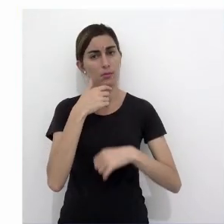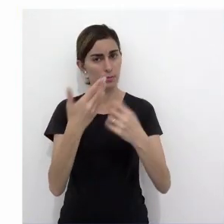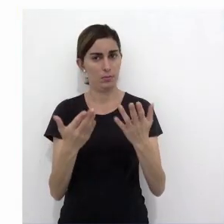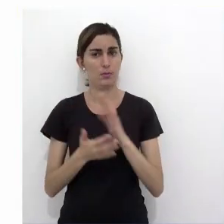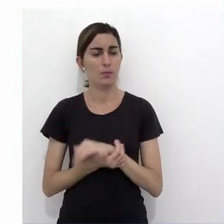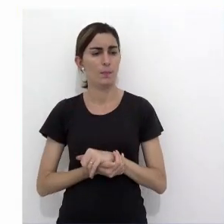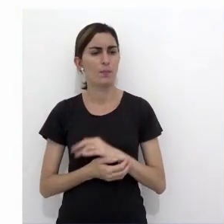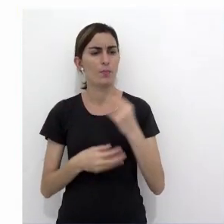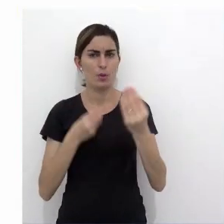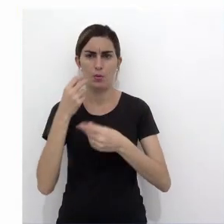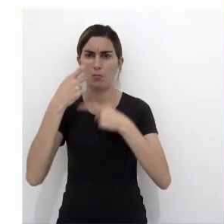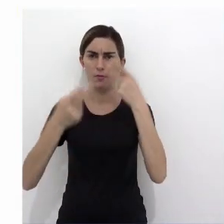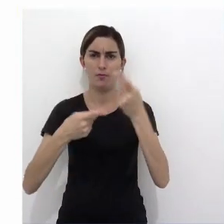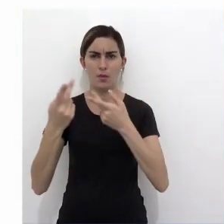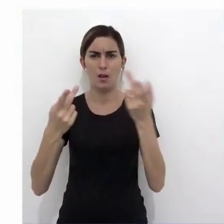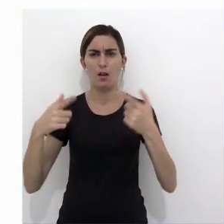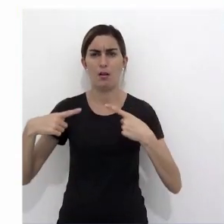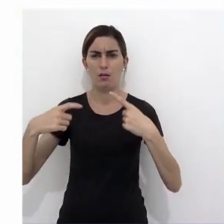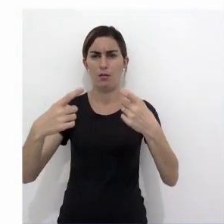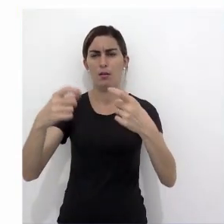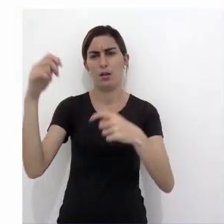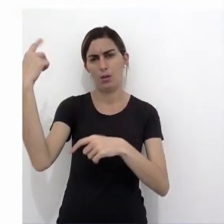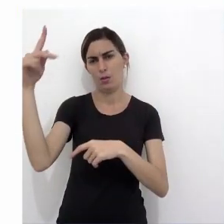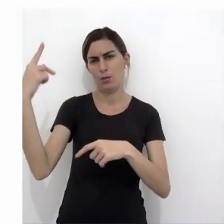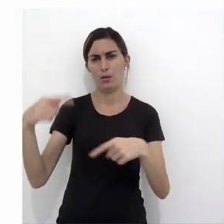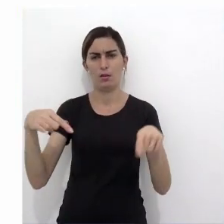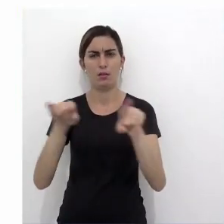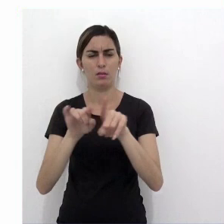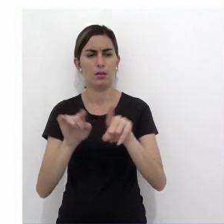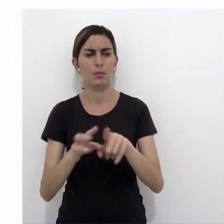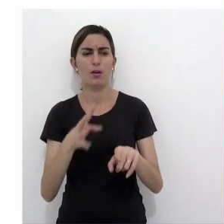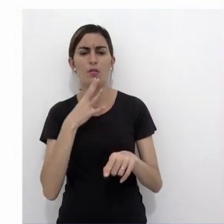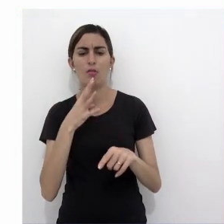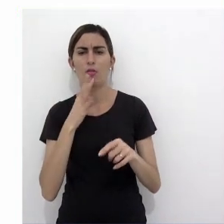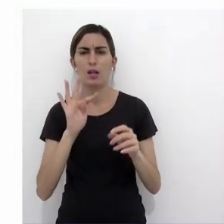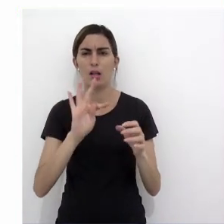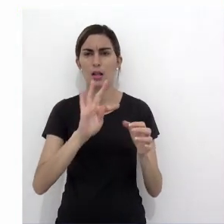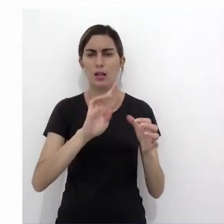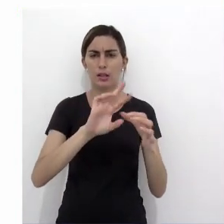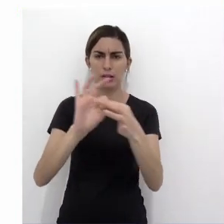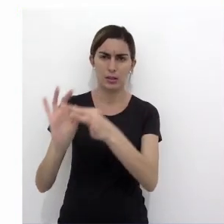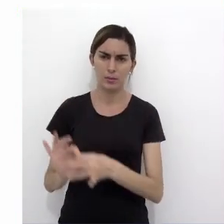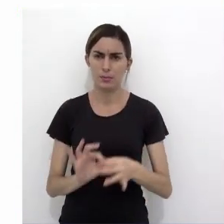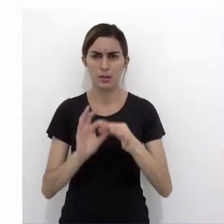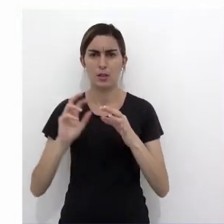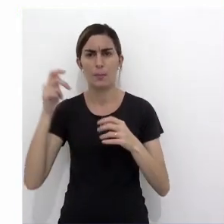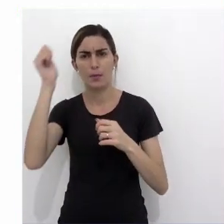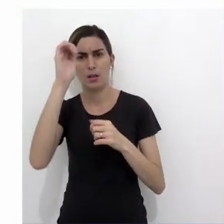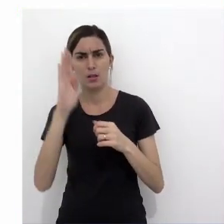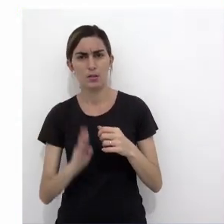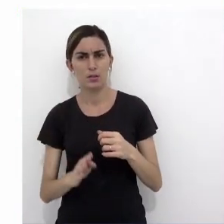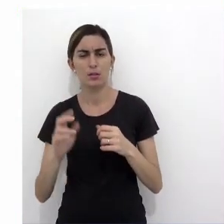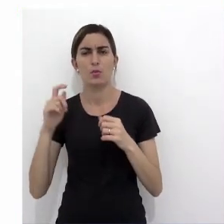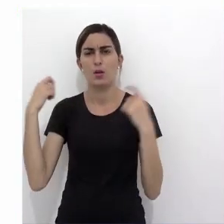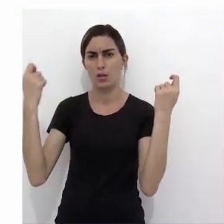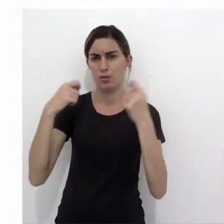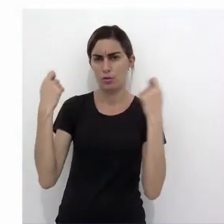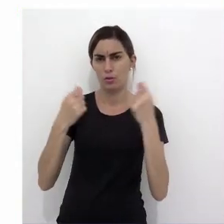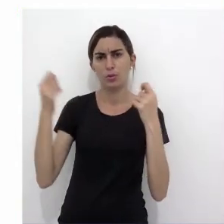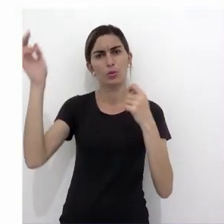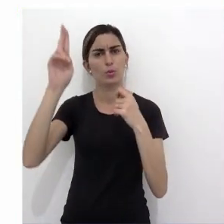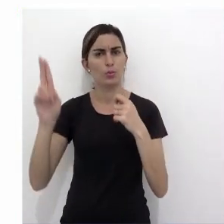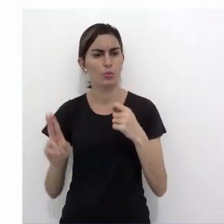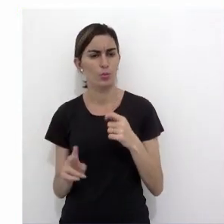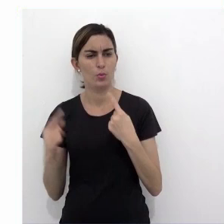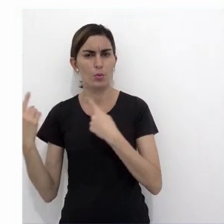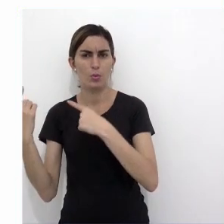já falei para vocês, a Guerra do Paraguai é também conhecida como a Tríplice Aliança: Brasil, Argentina e Uruguai contra o Paraguai.